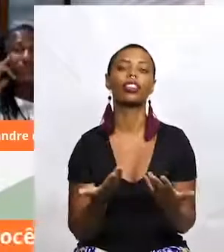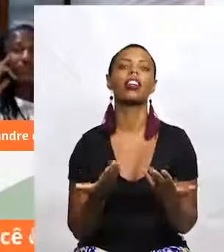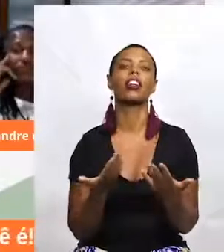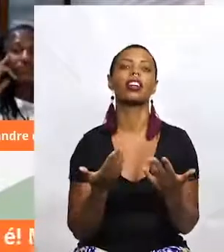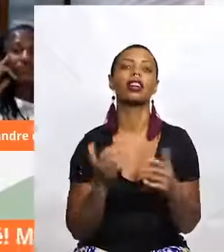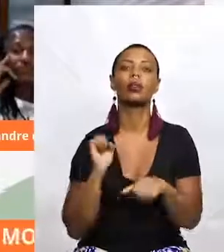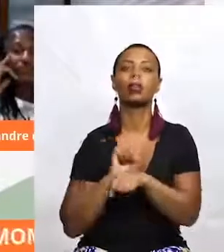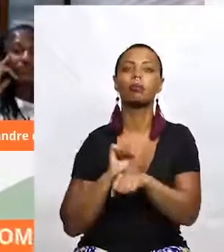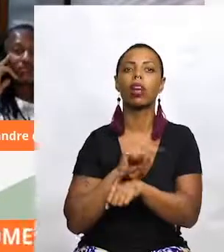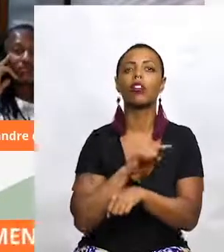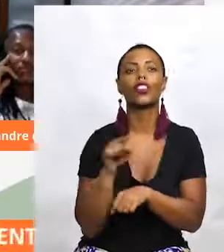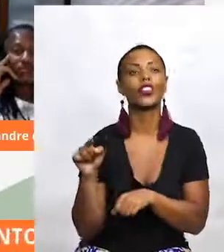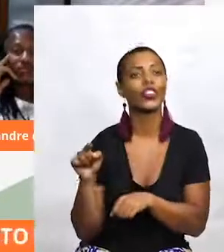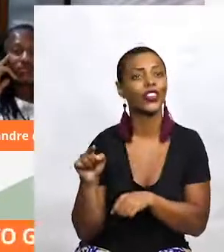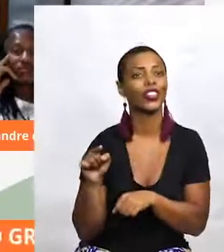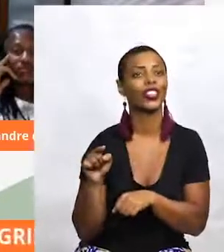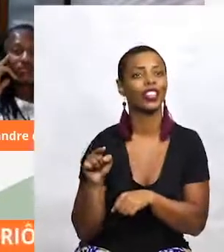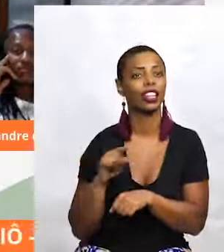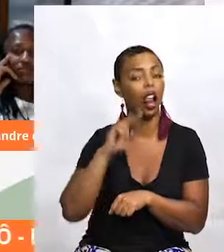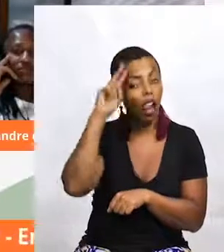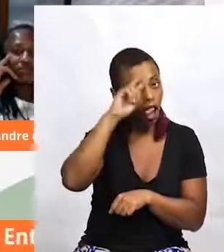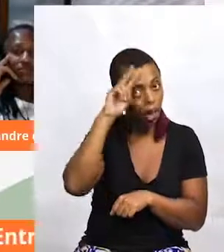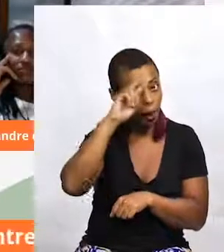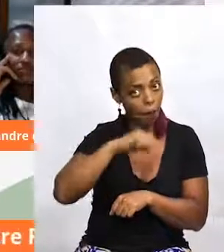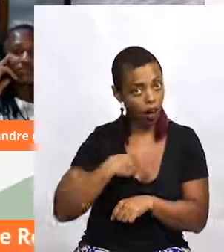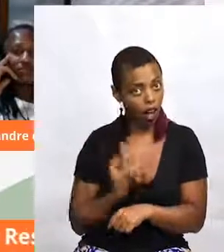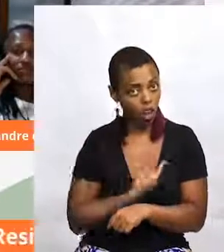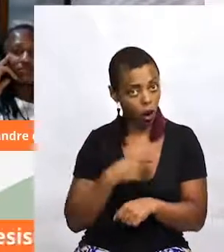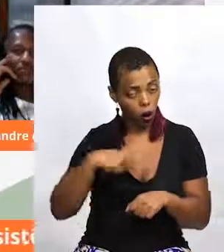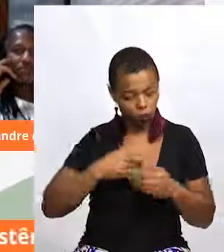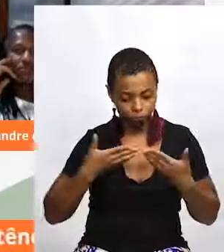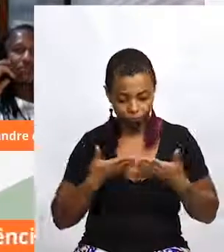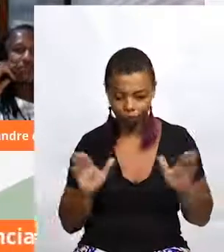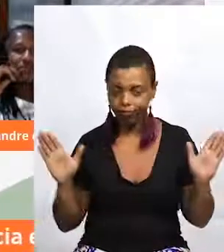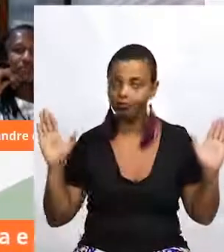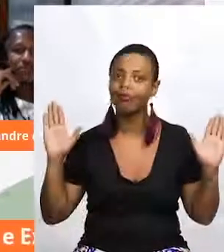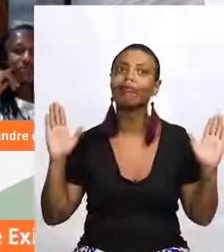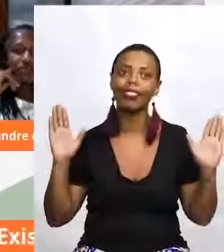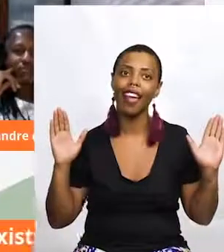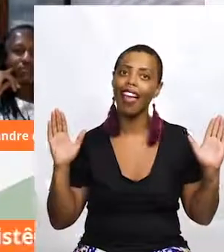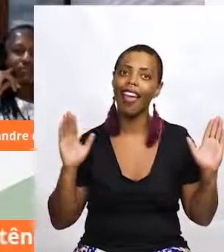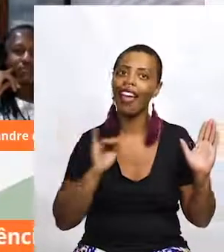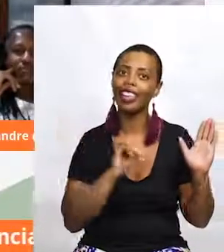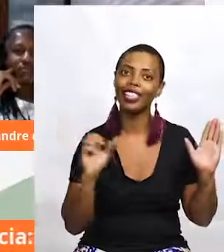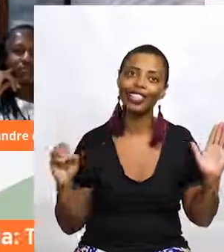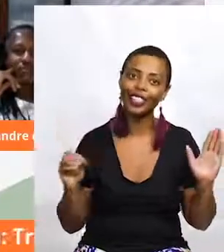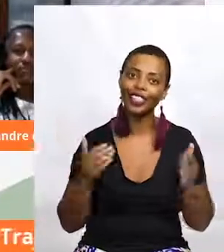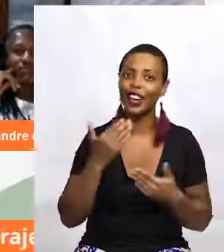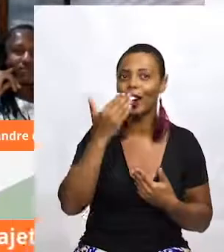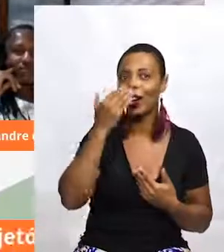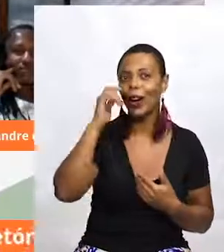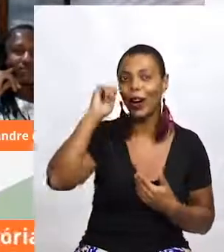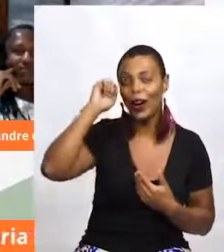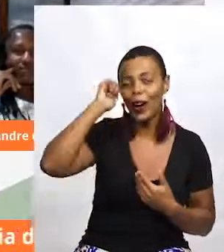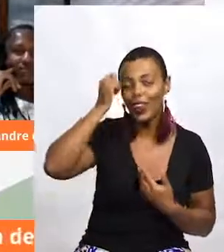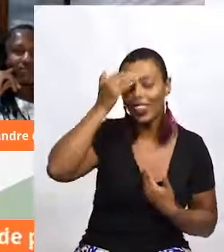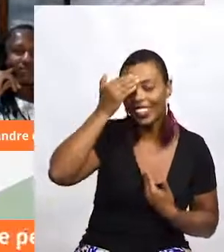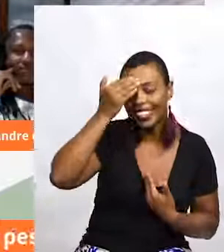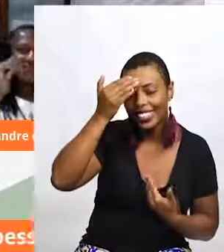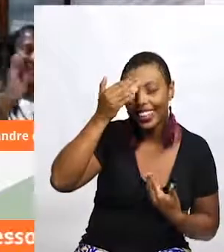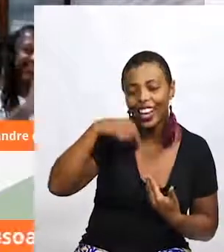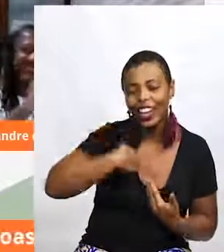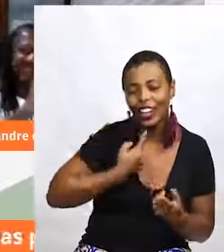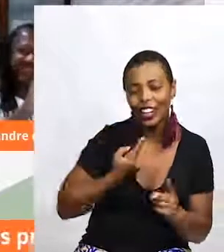vocês. Lembrem-se que a gente vai estar aqui, aberto. E é isso. Gratidão. E a gente se